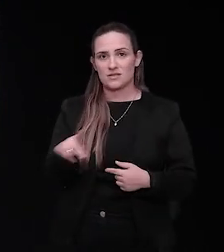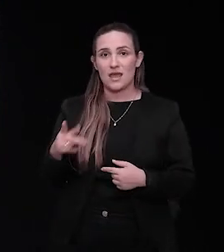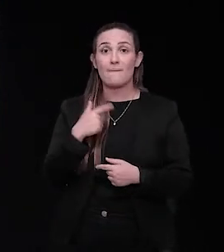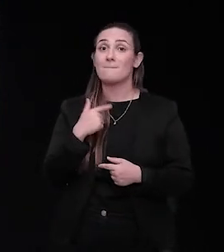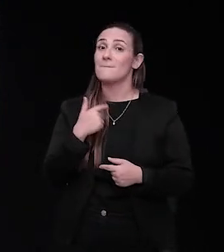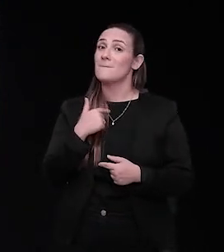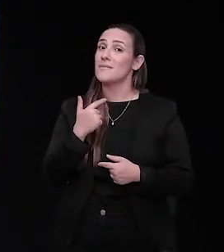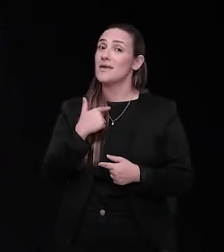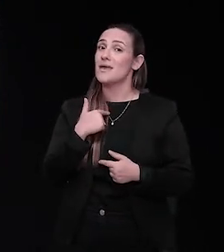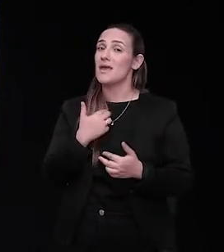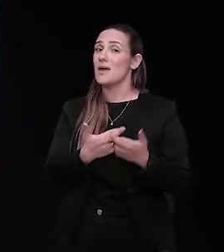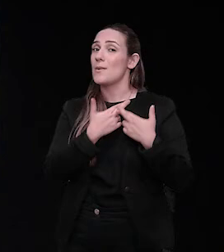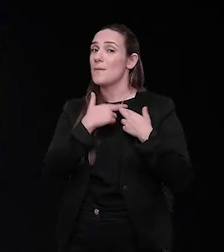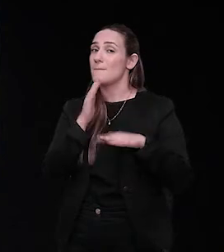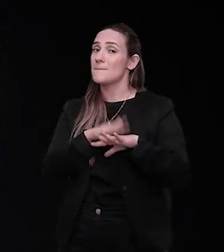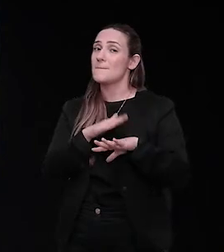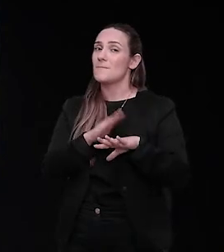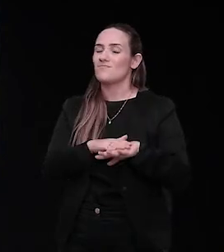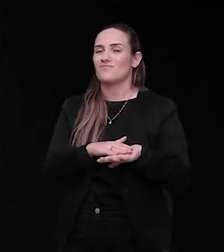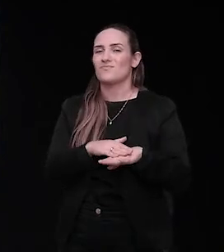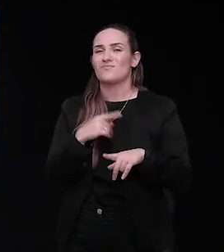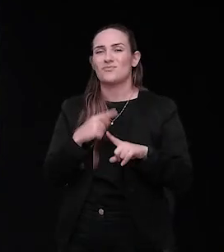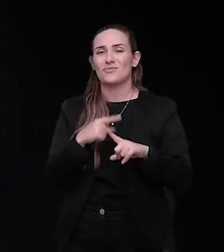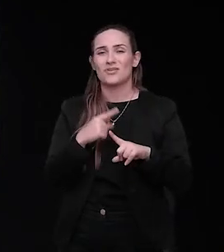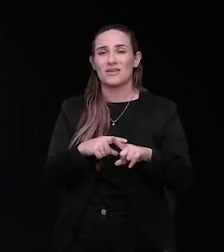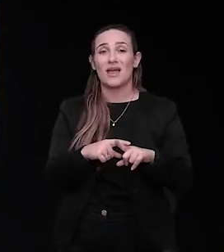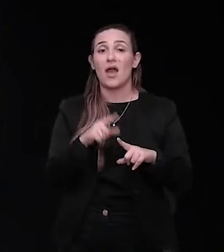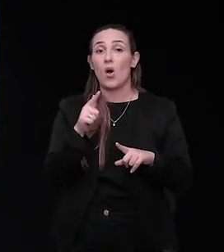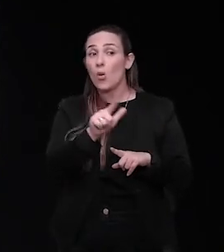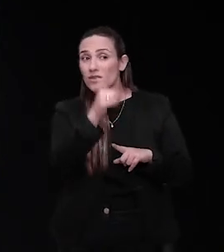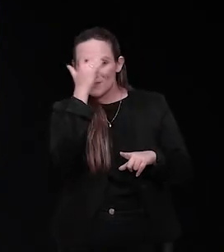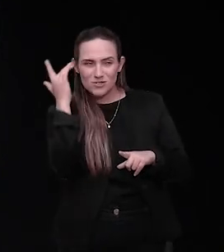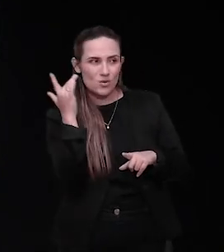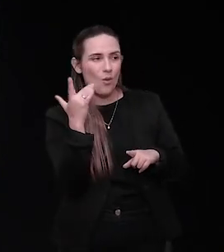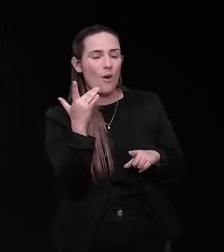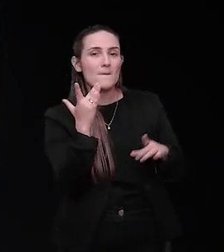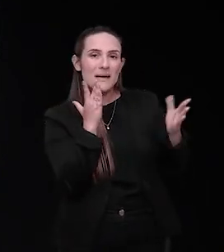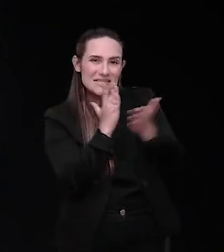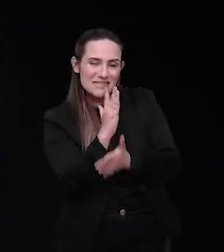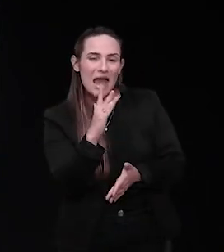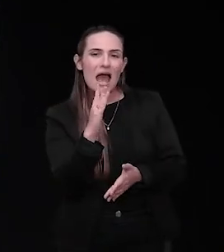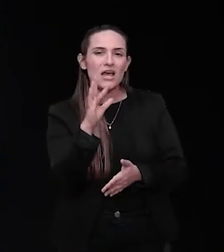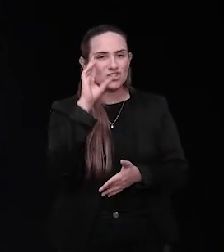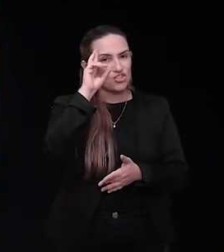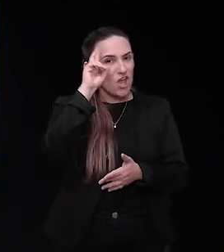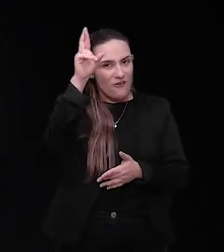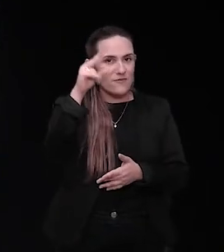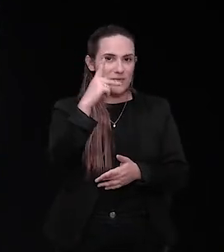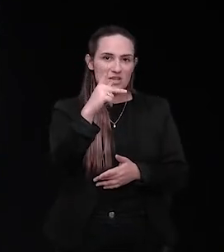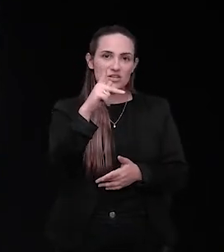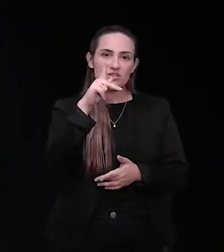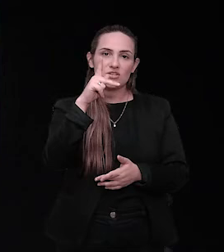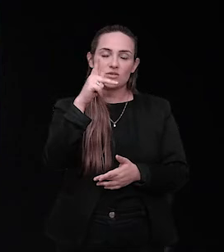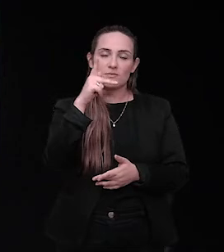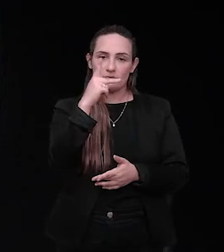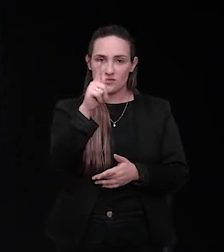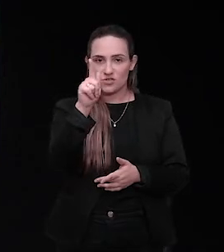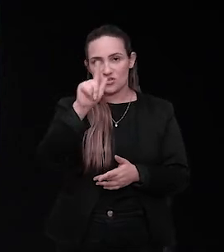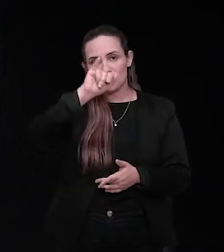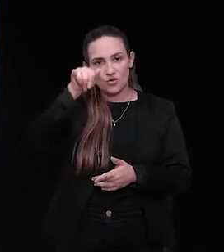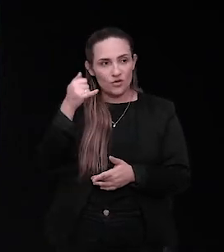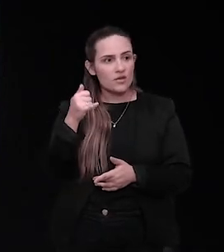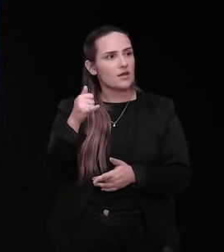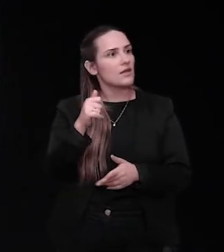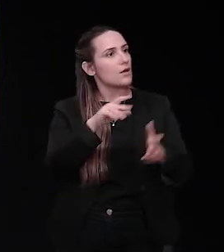que se carrega, para que o próximo, através do bom exemplo, copie você, mas copie de forma positiva e continue